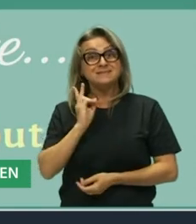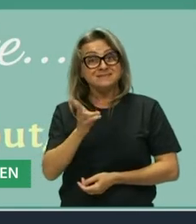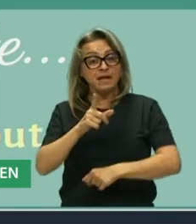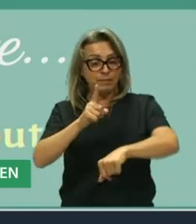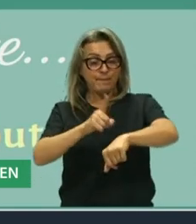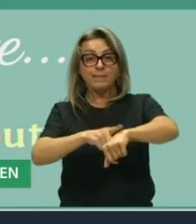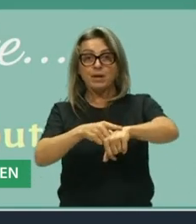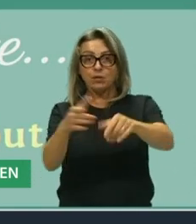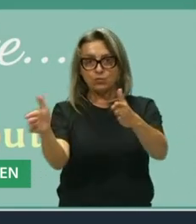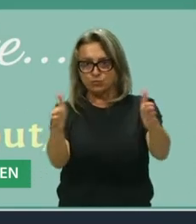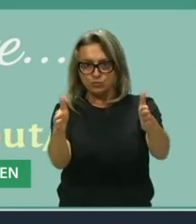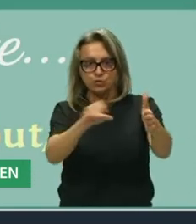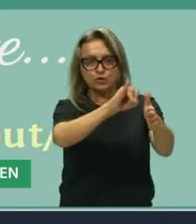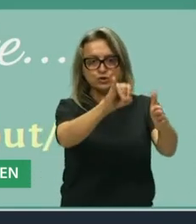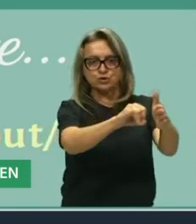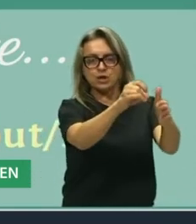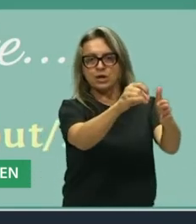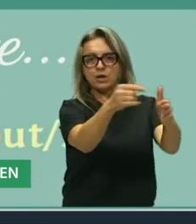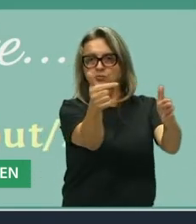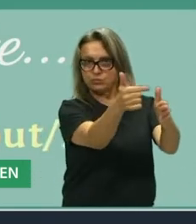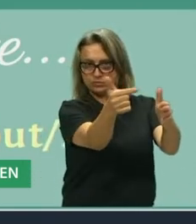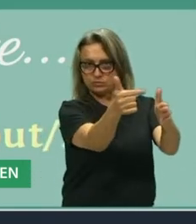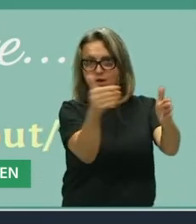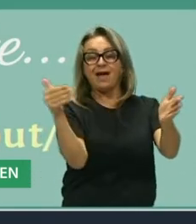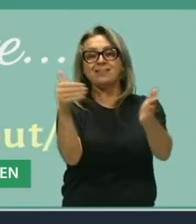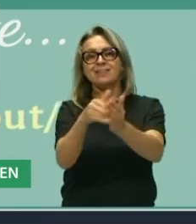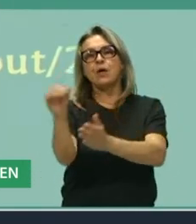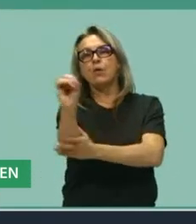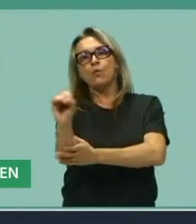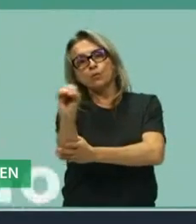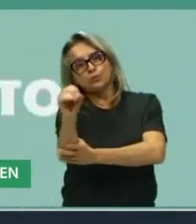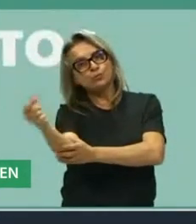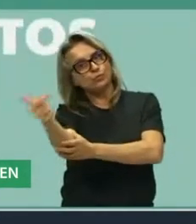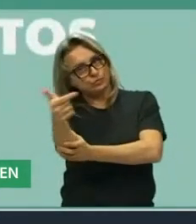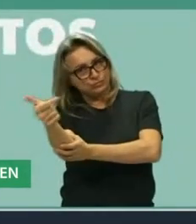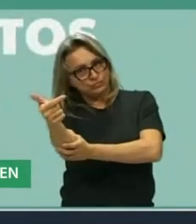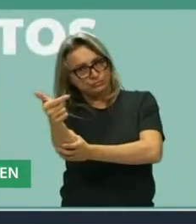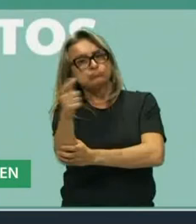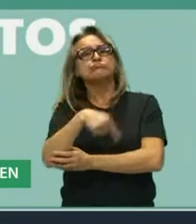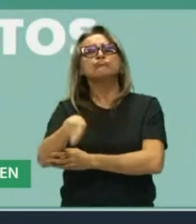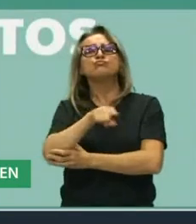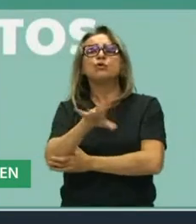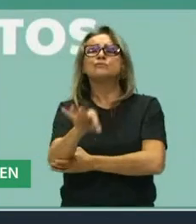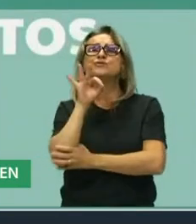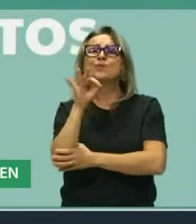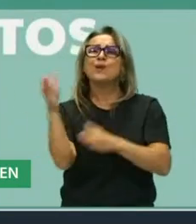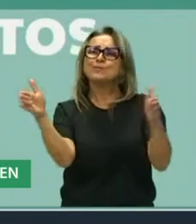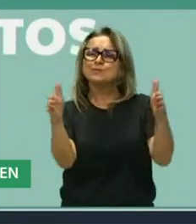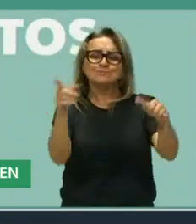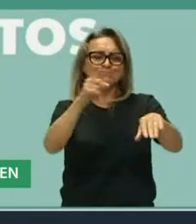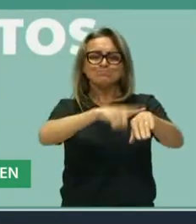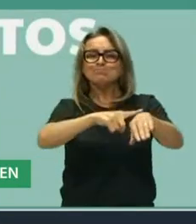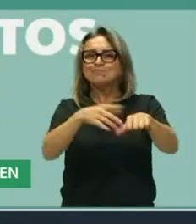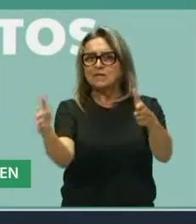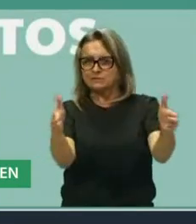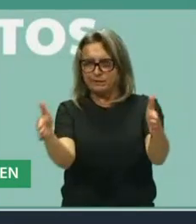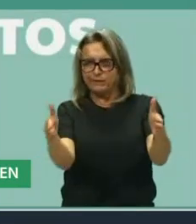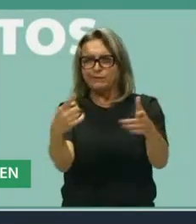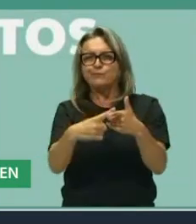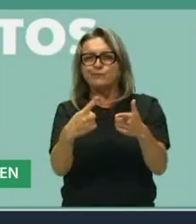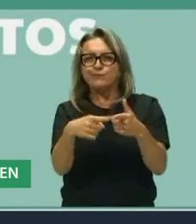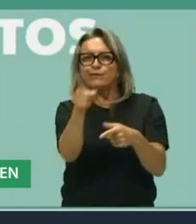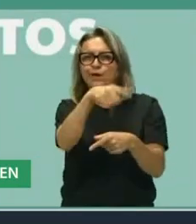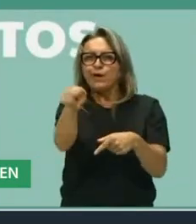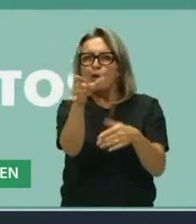janeiro de 2022 a outubro de 2022. Nós optamos por trazer esse período porque os senhores compreendem que o período